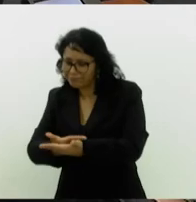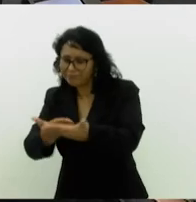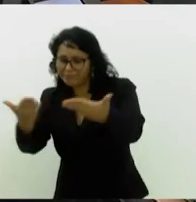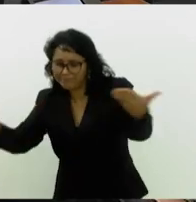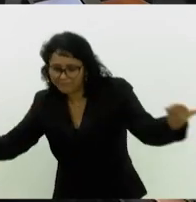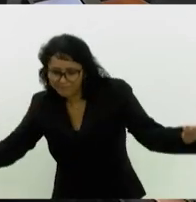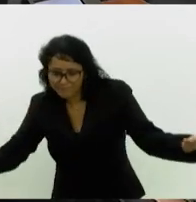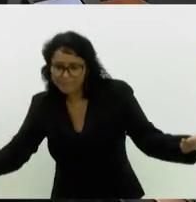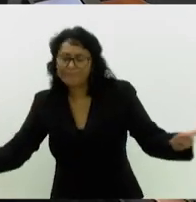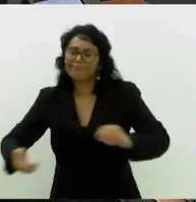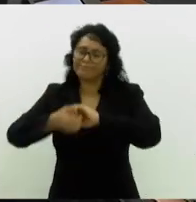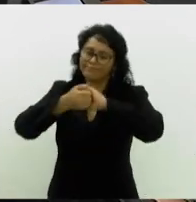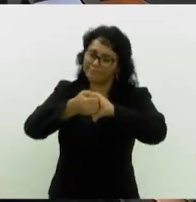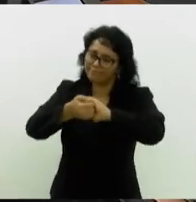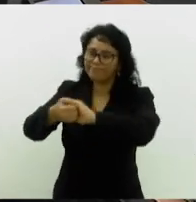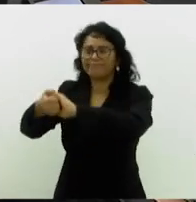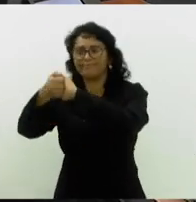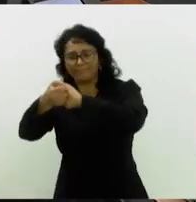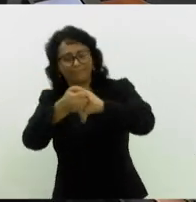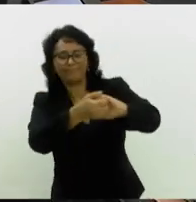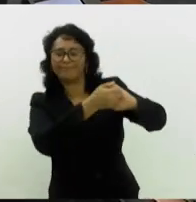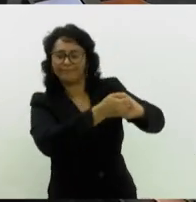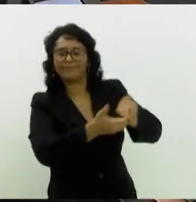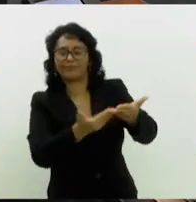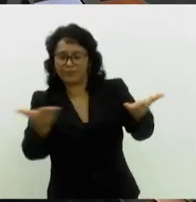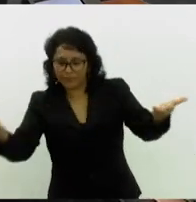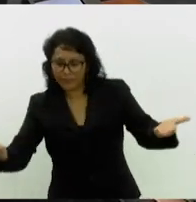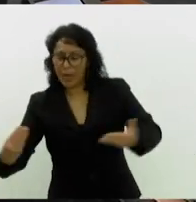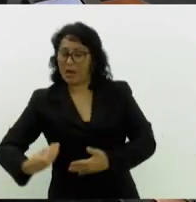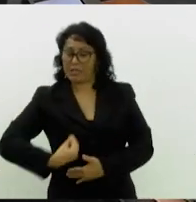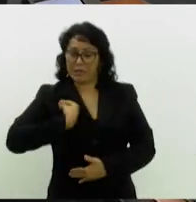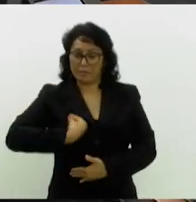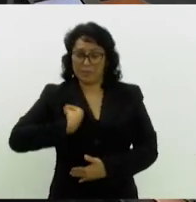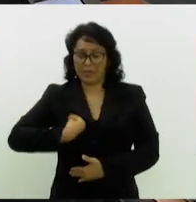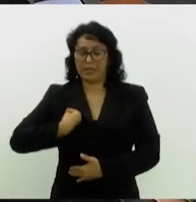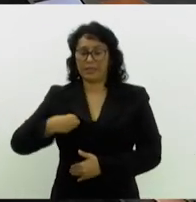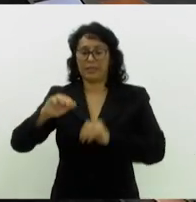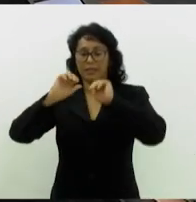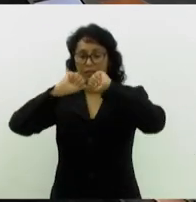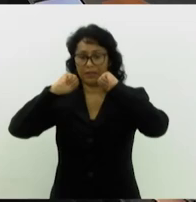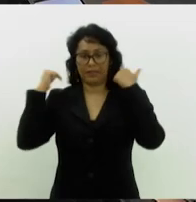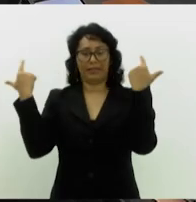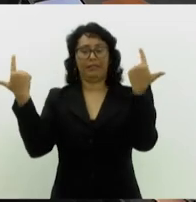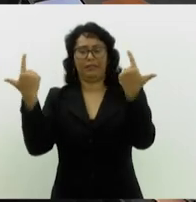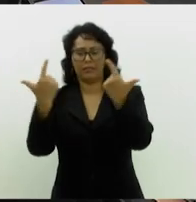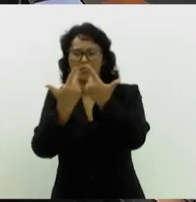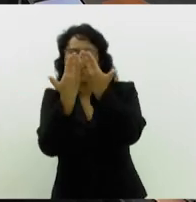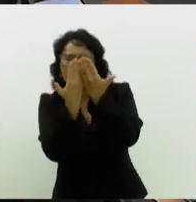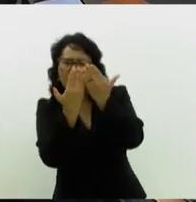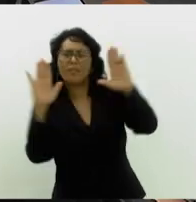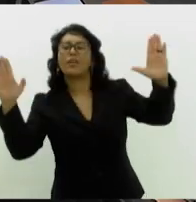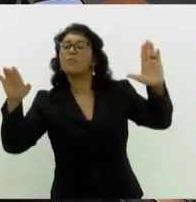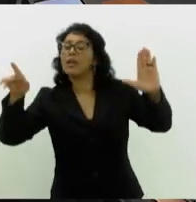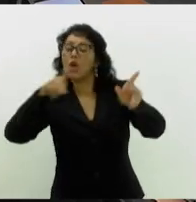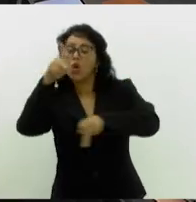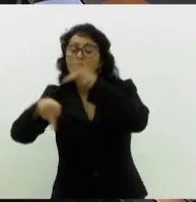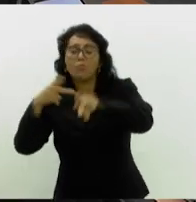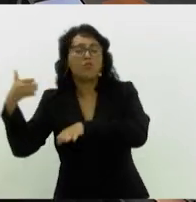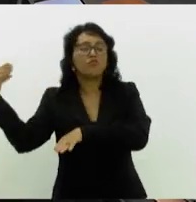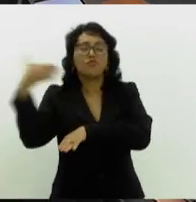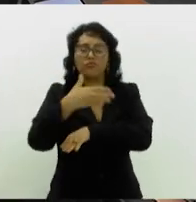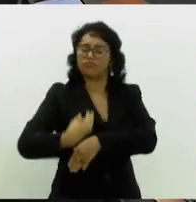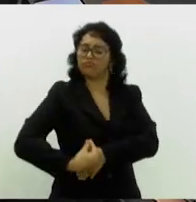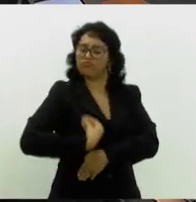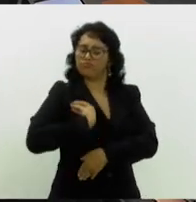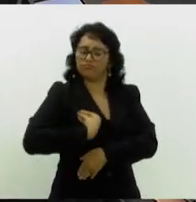representações aqui presentes nessa casa de lei que deve ser aberta ao povo Portanto